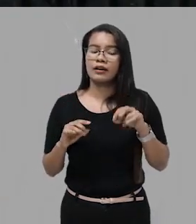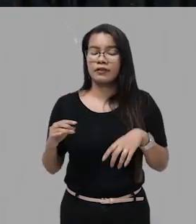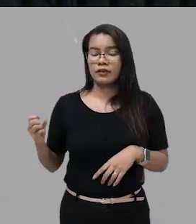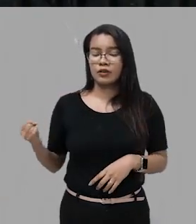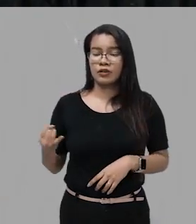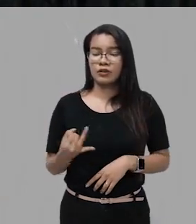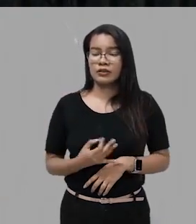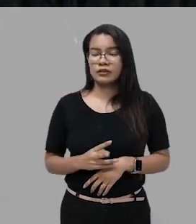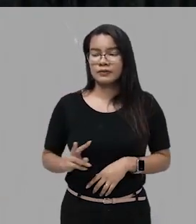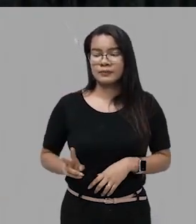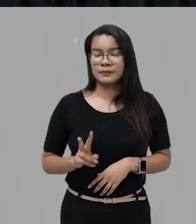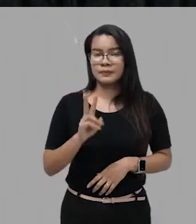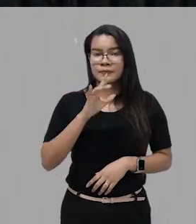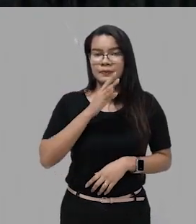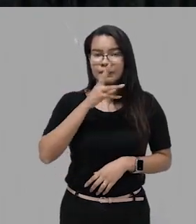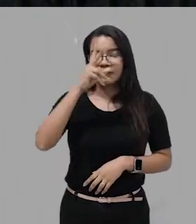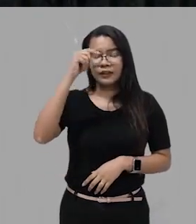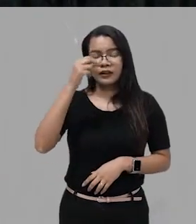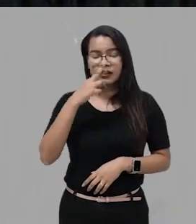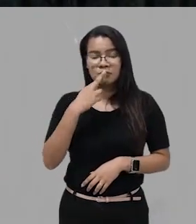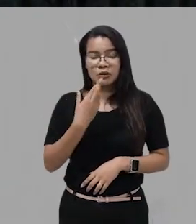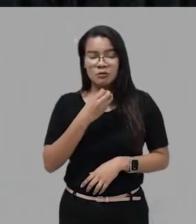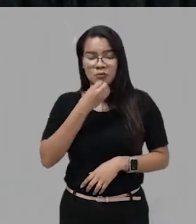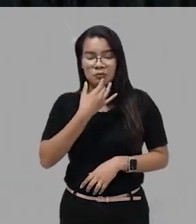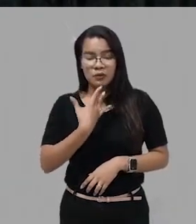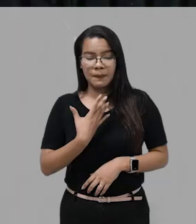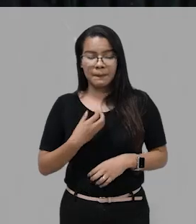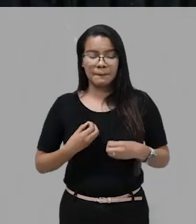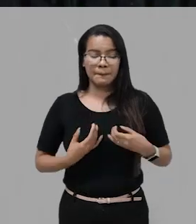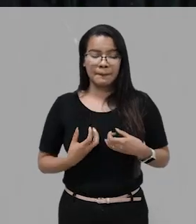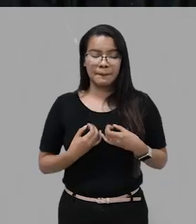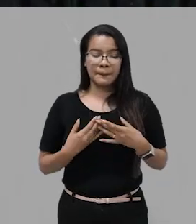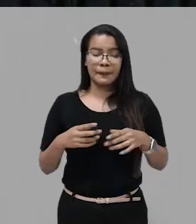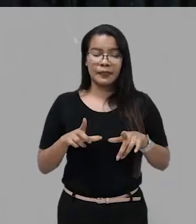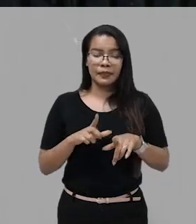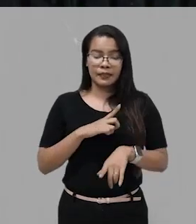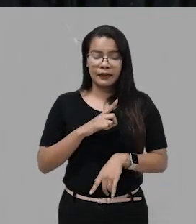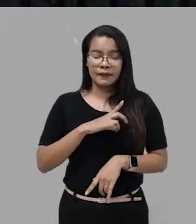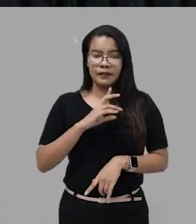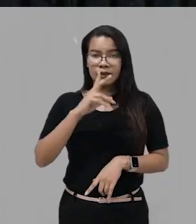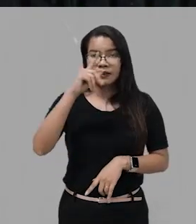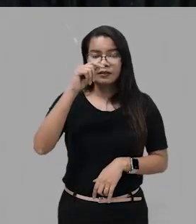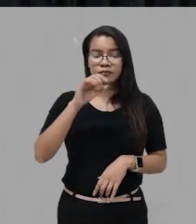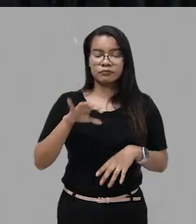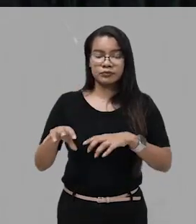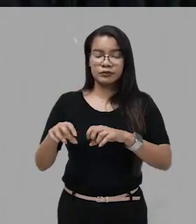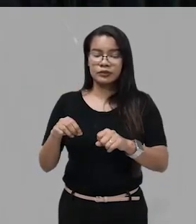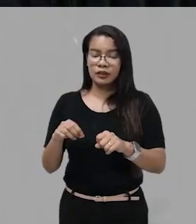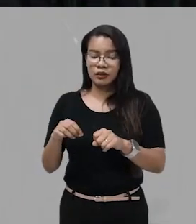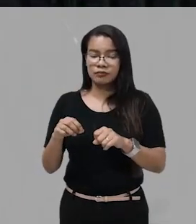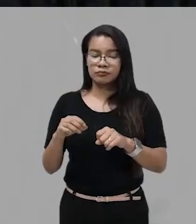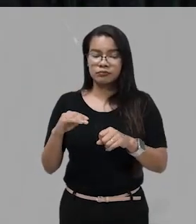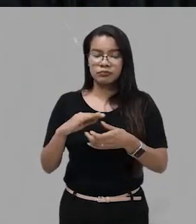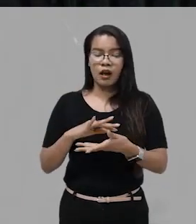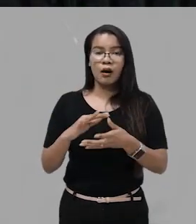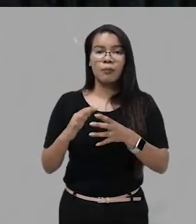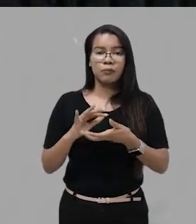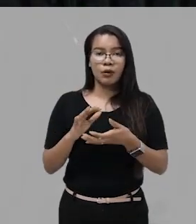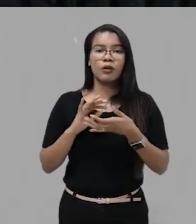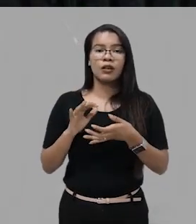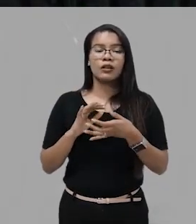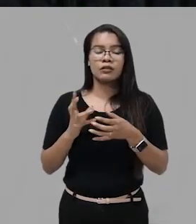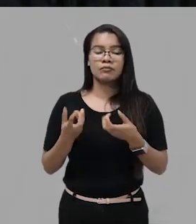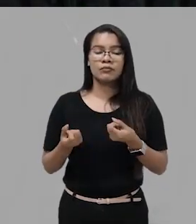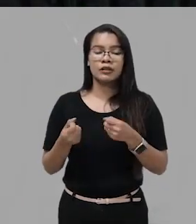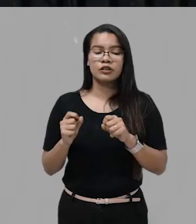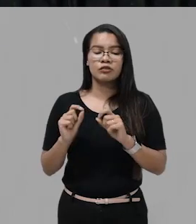ele respondeu rapidamente ao estímulo e ele teve agilidade para ir buscar essa bola, para impedir que essa bola entrasse